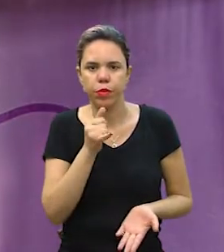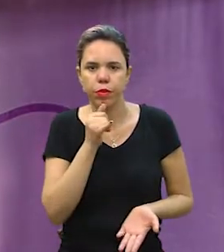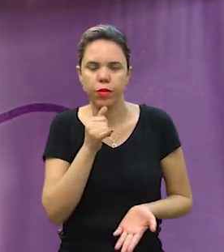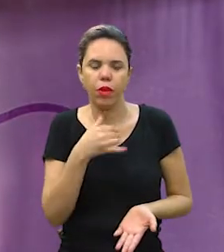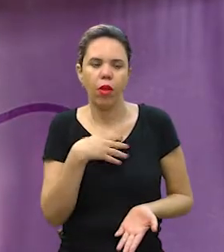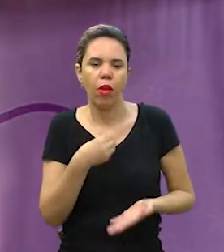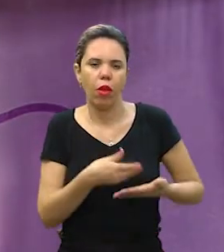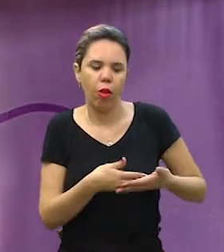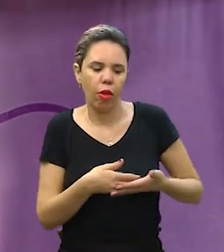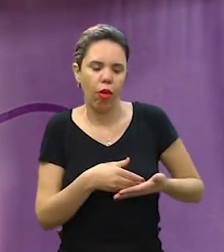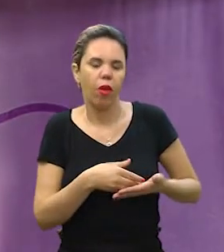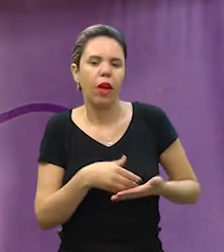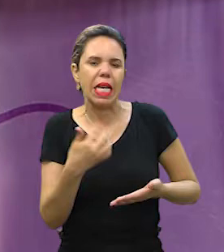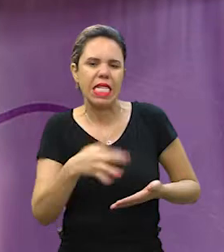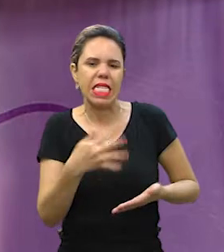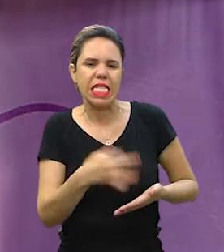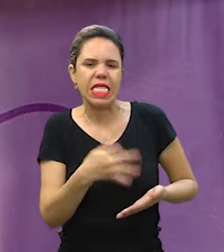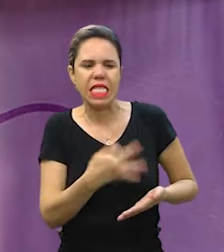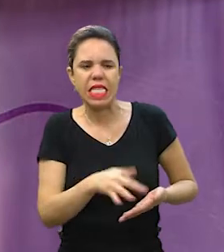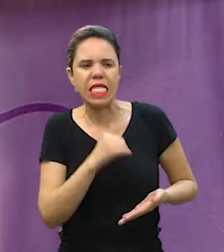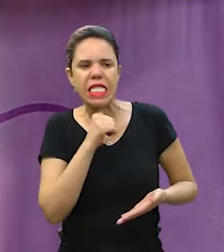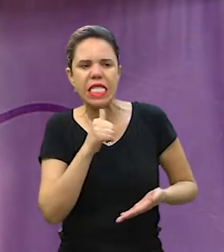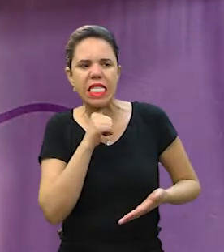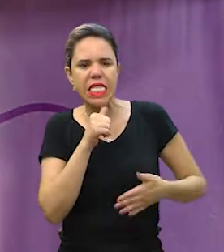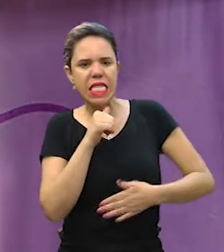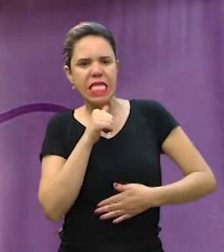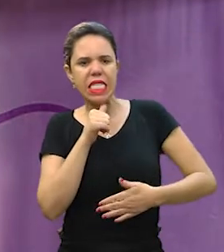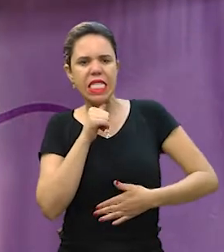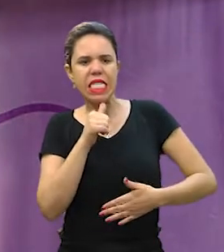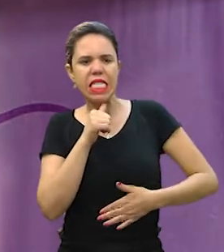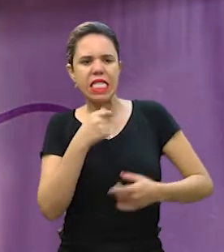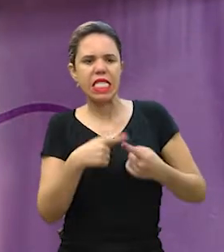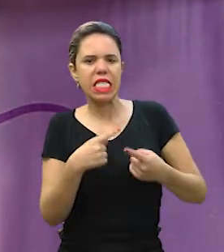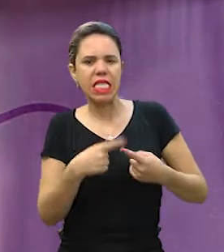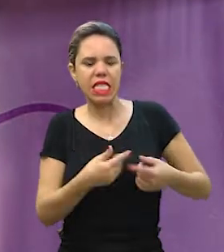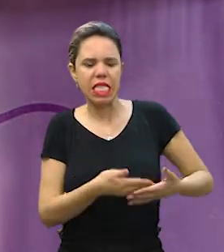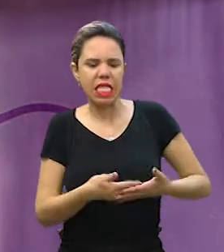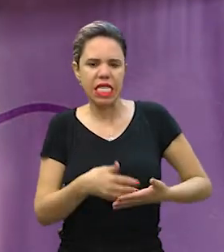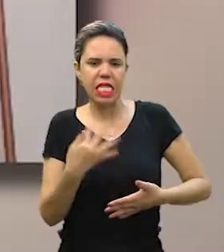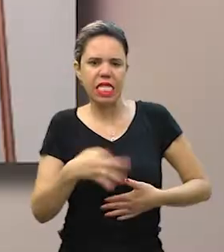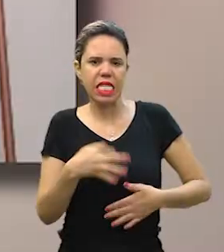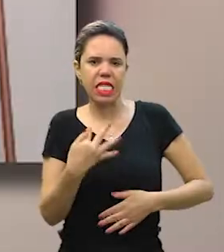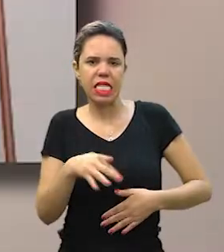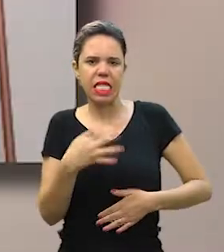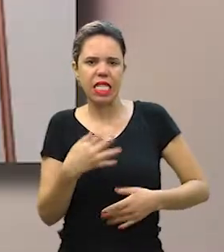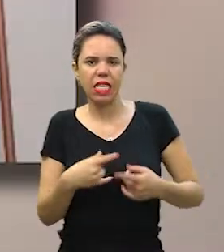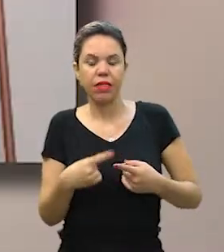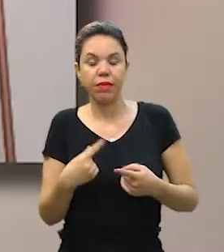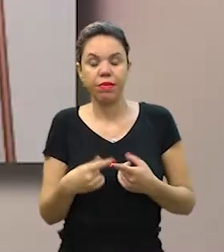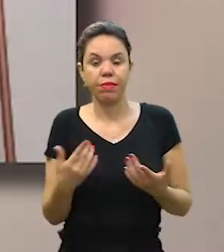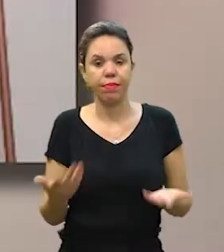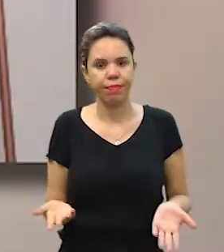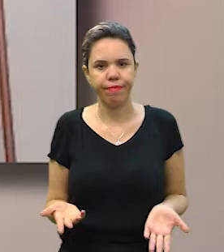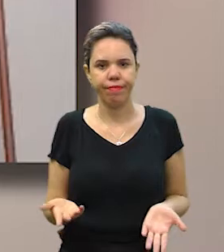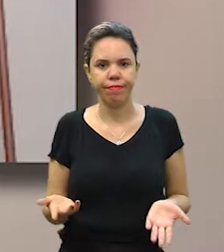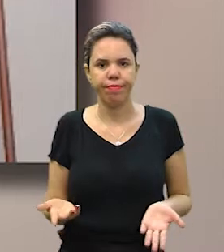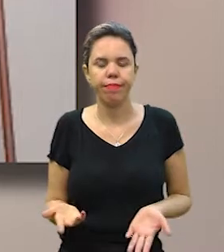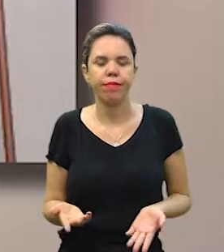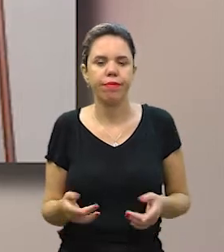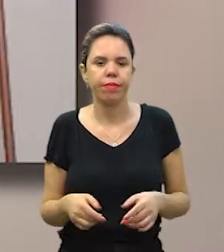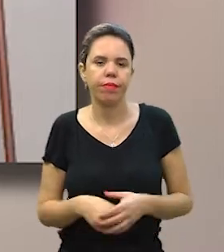muita cólica. O que acontece? Por que os bebezinhos têm tanta cólica? A cólica